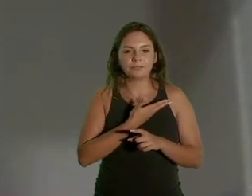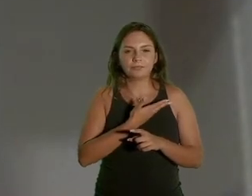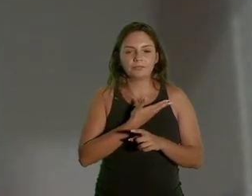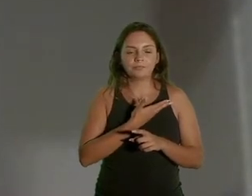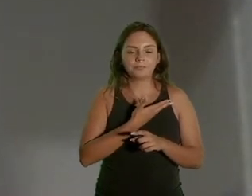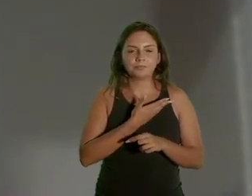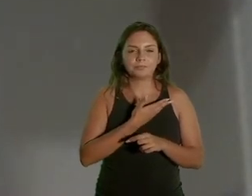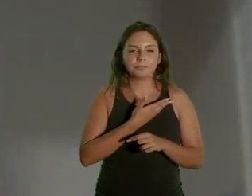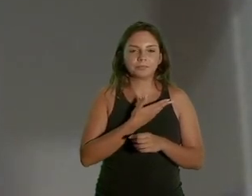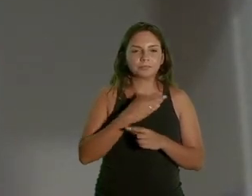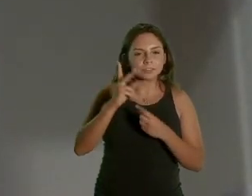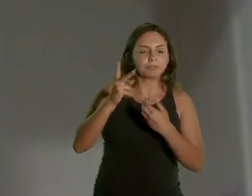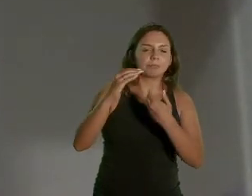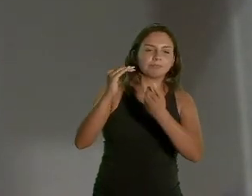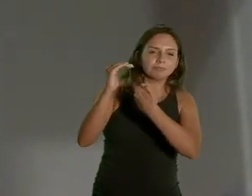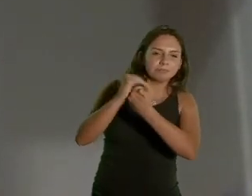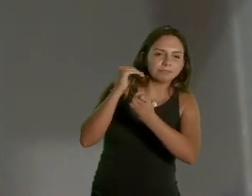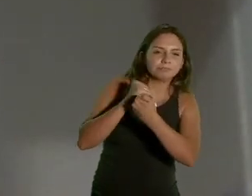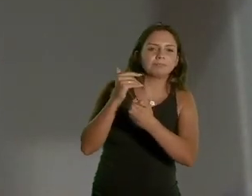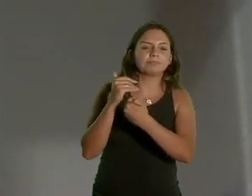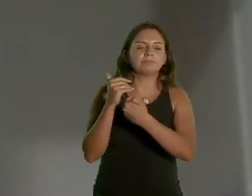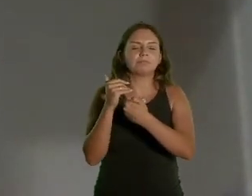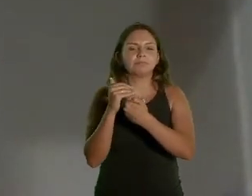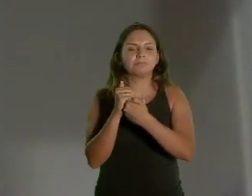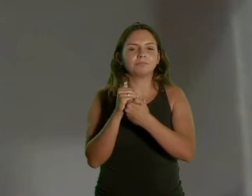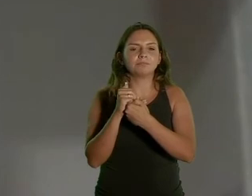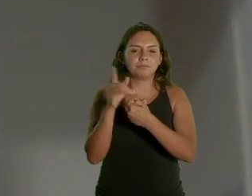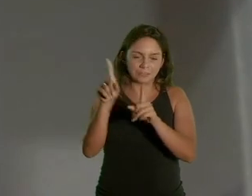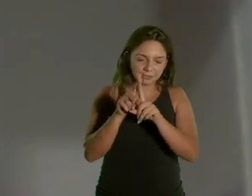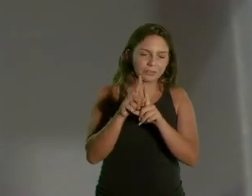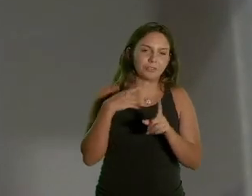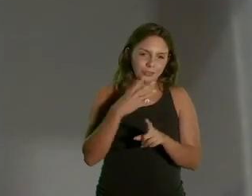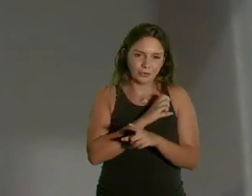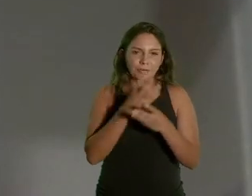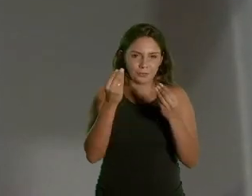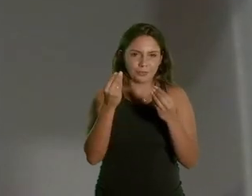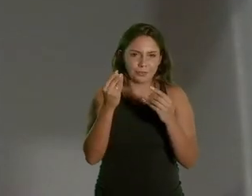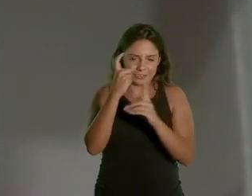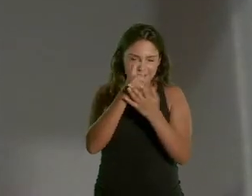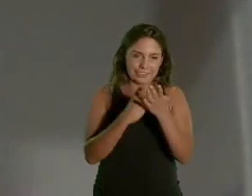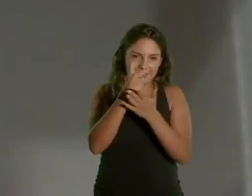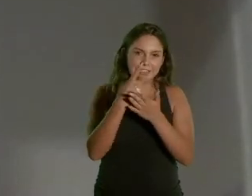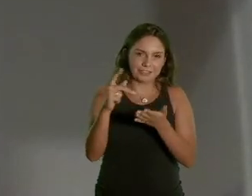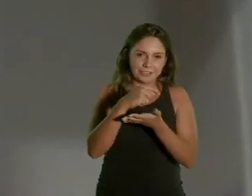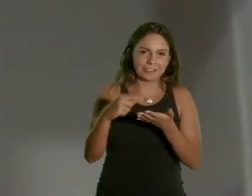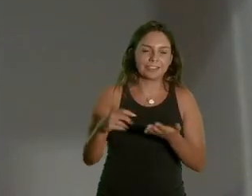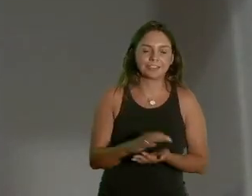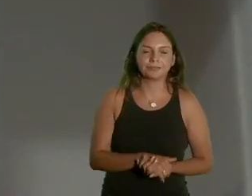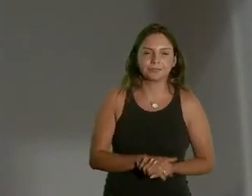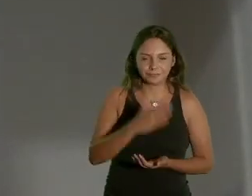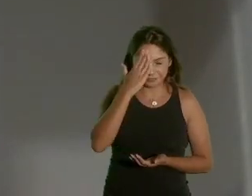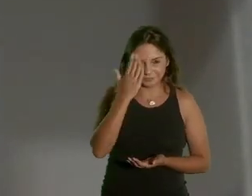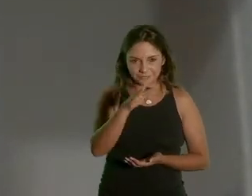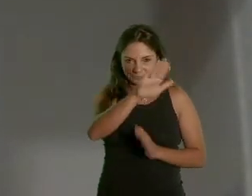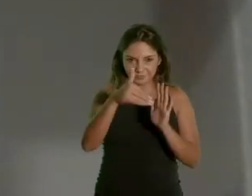influência, incentivador, de quem também gosto muito dos textos, dos escritos.